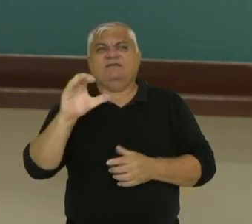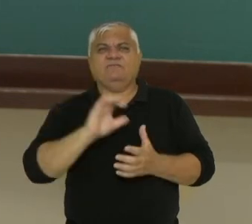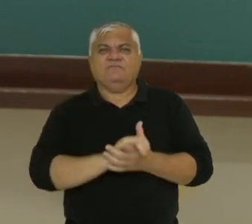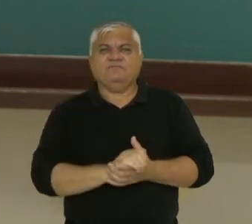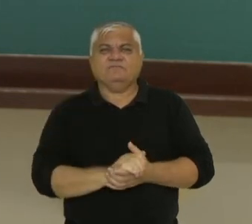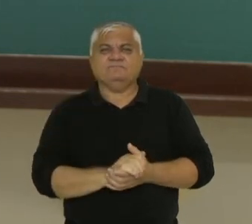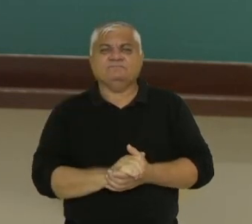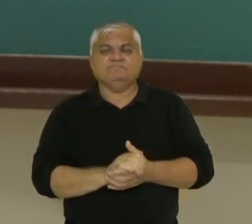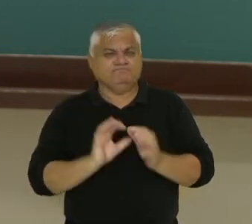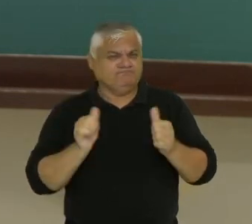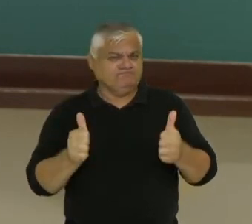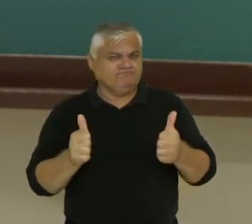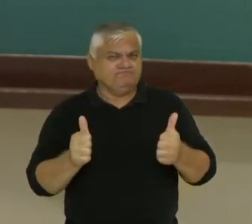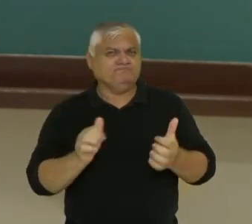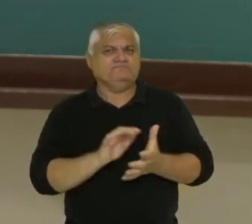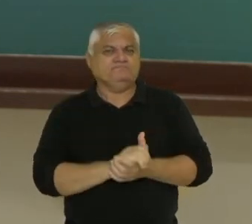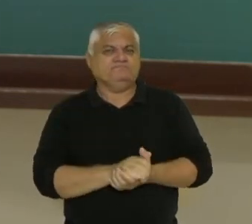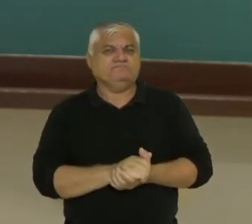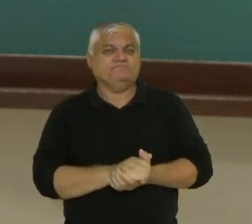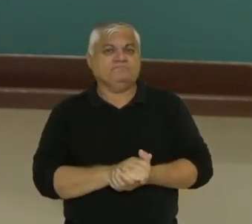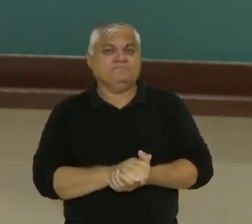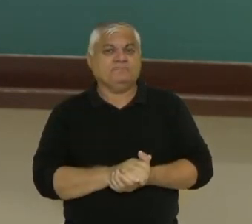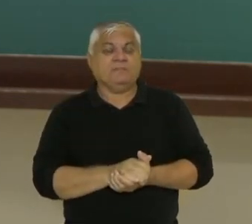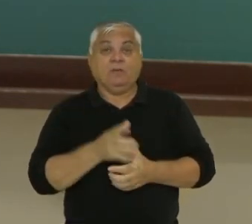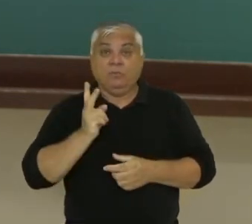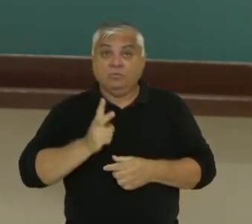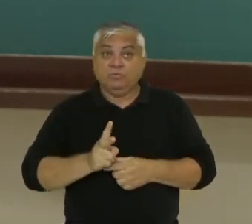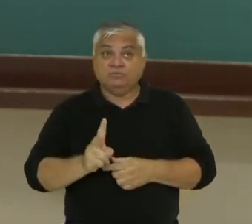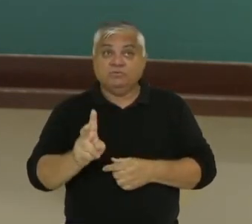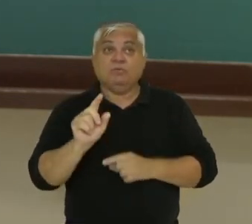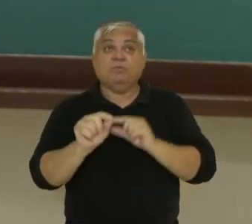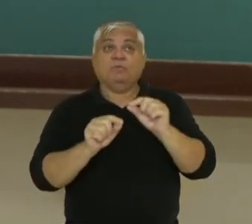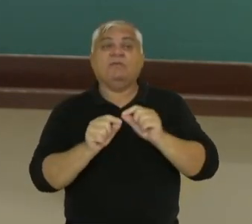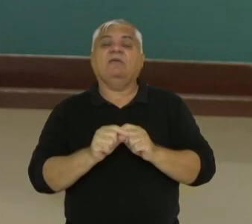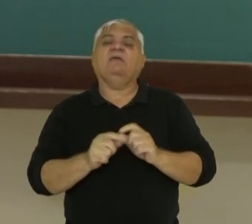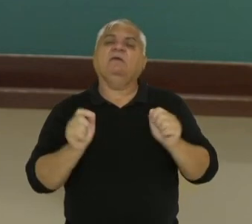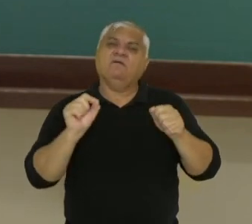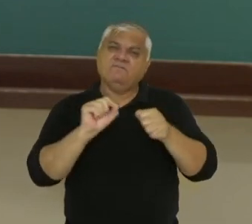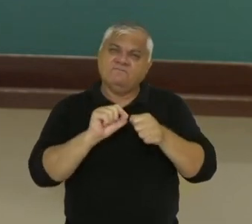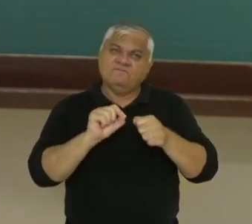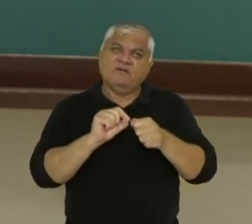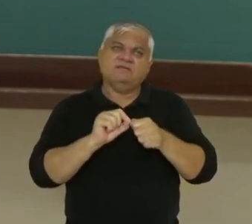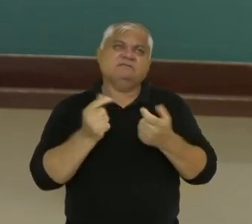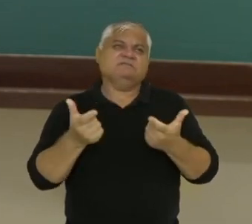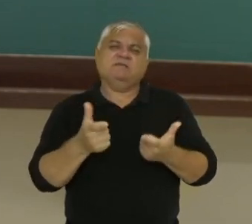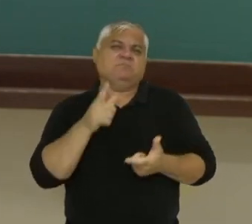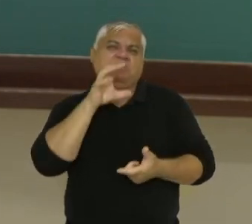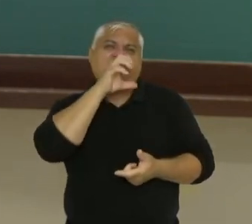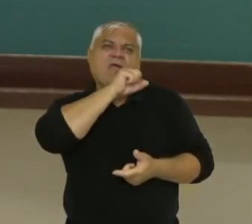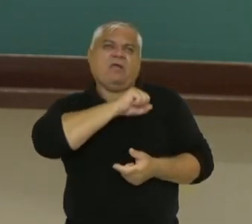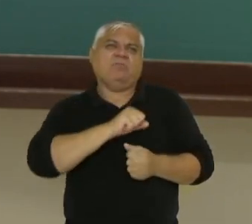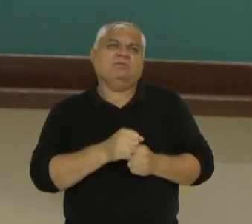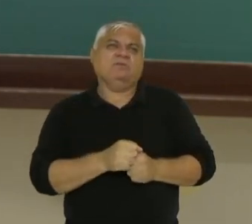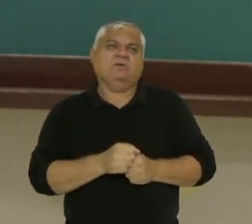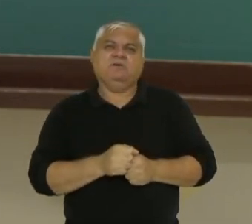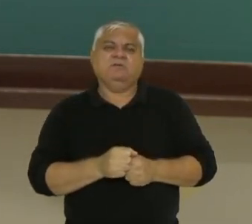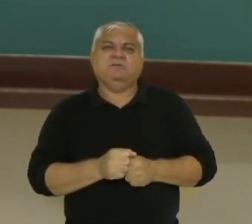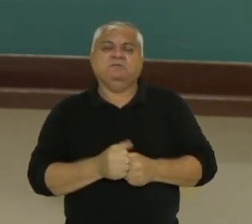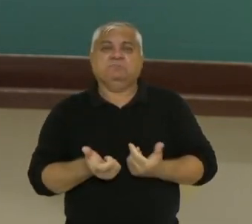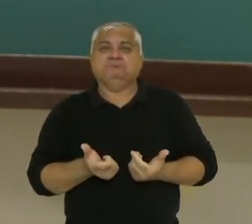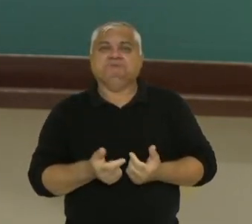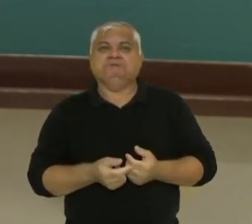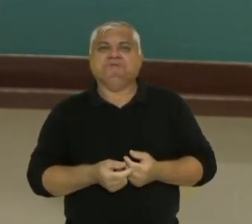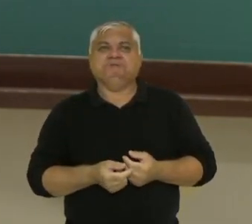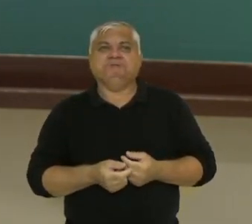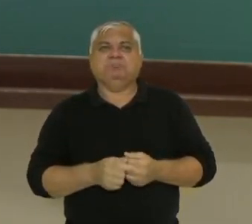327,08. Tranquilo, gente? Então, continuando agora, eu poderia fazer uma solução alternativa aqui